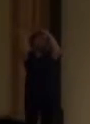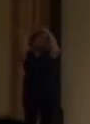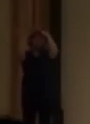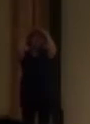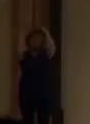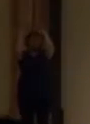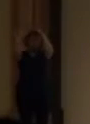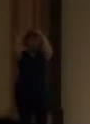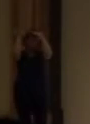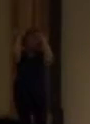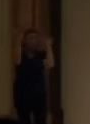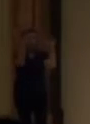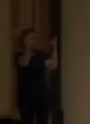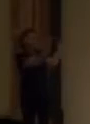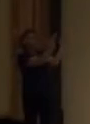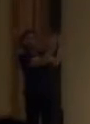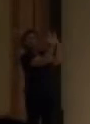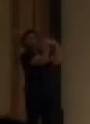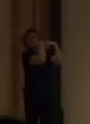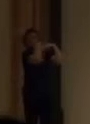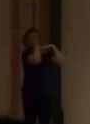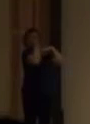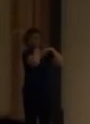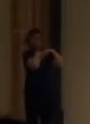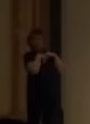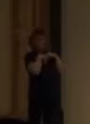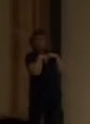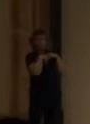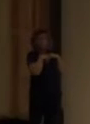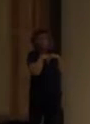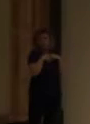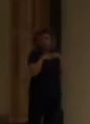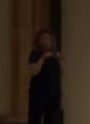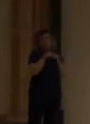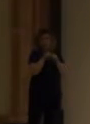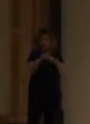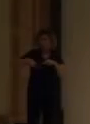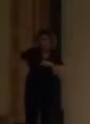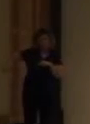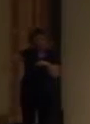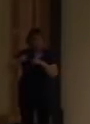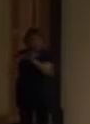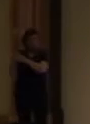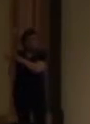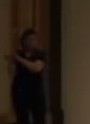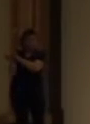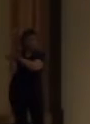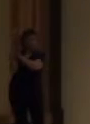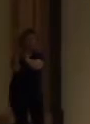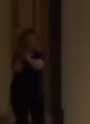entra pela cabeça, assim como nos entram os documentários do National Geographic, que há algures nos